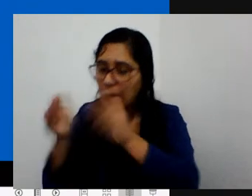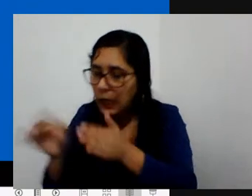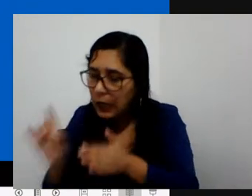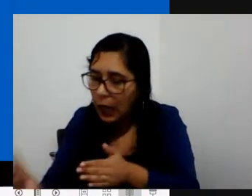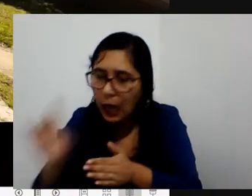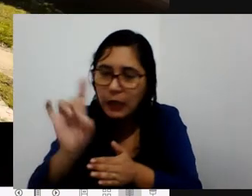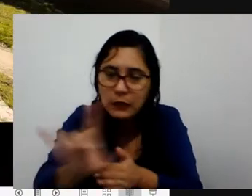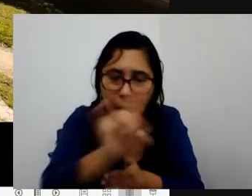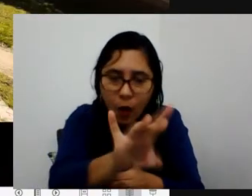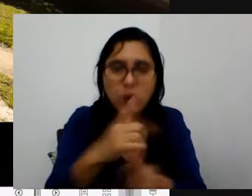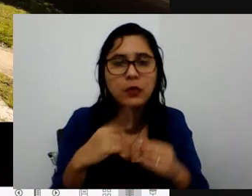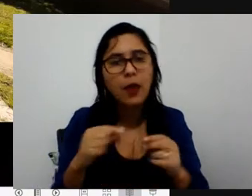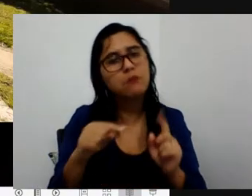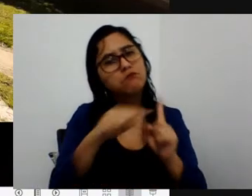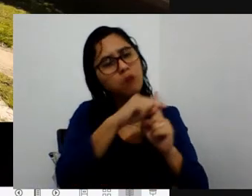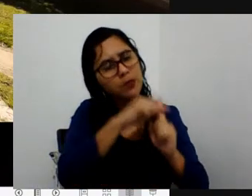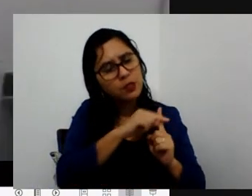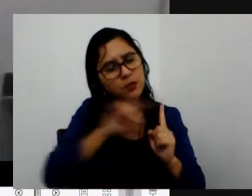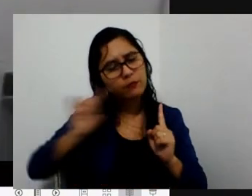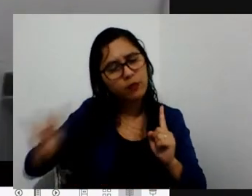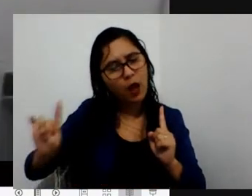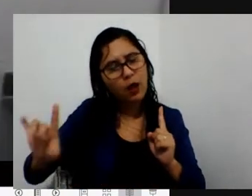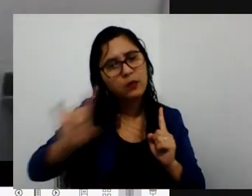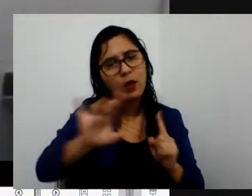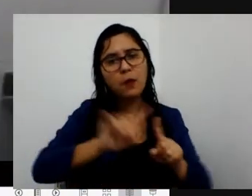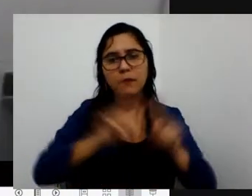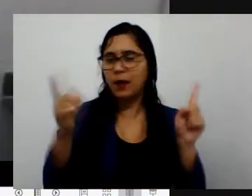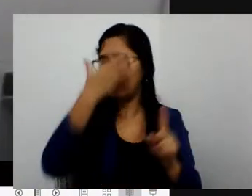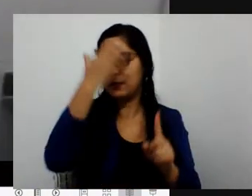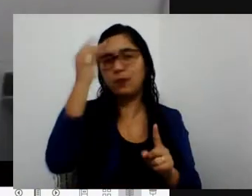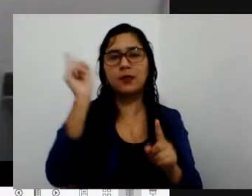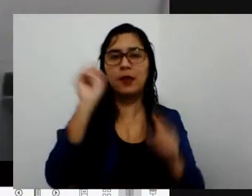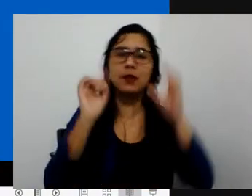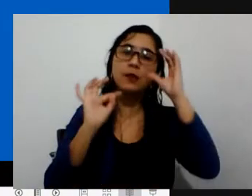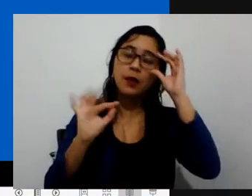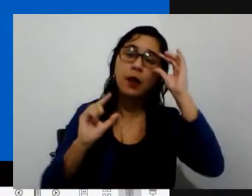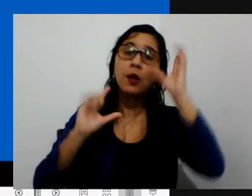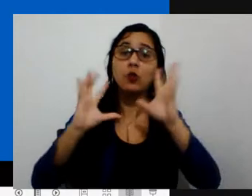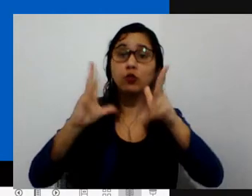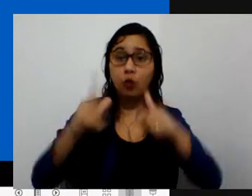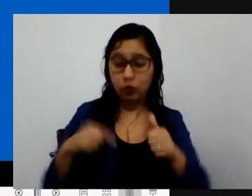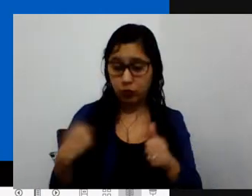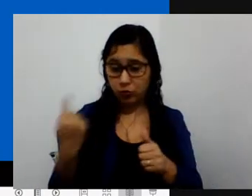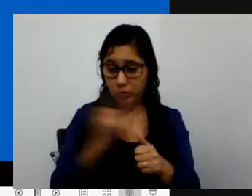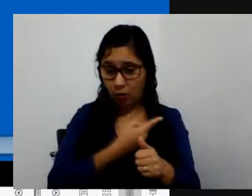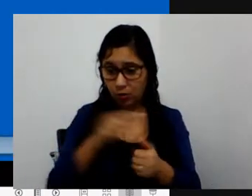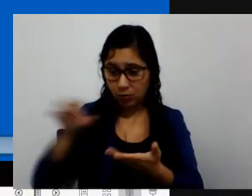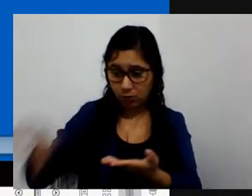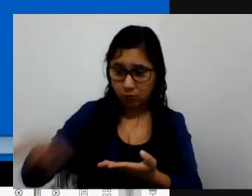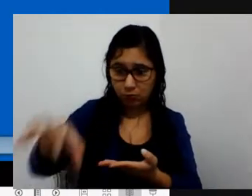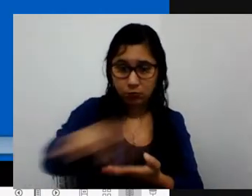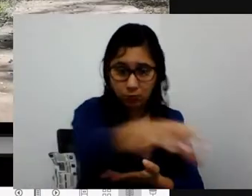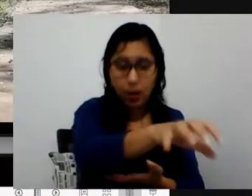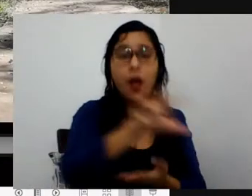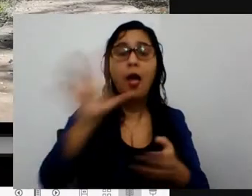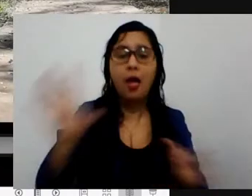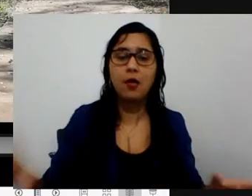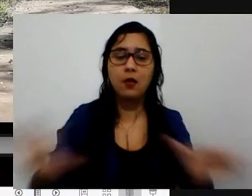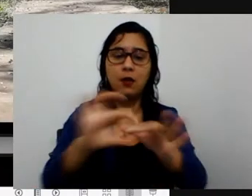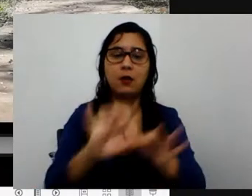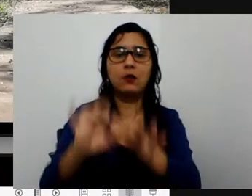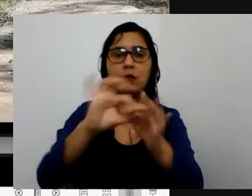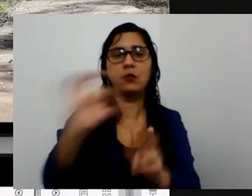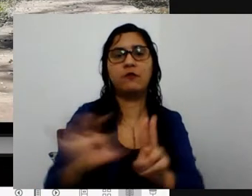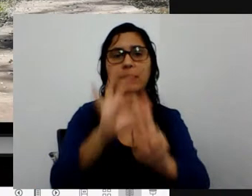resultados positivos em cada camp, mas nunca esquecendo que todos nós, dos 4 campi, somos a mesma universidade. E